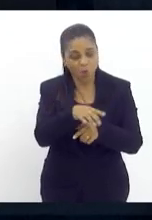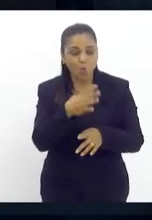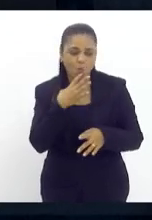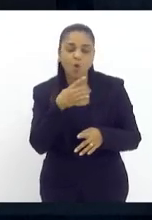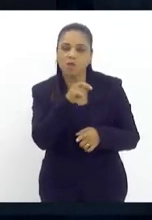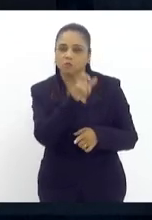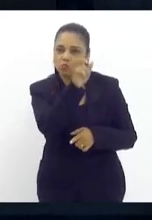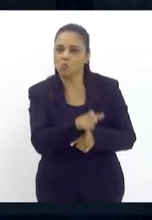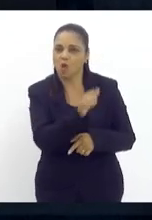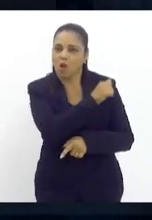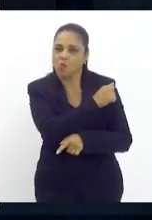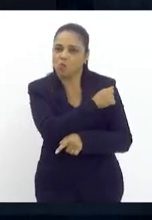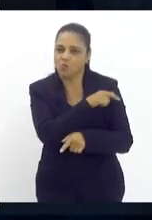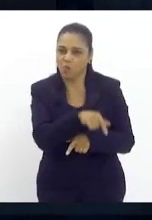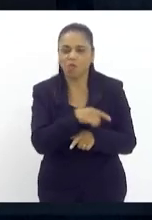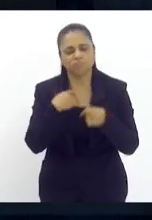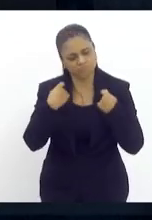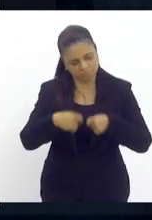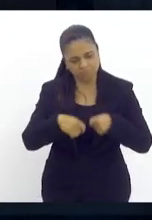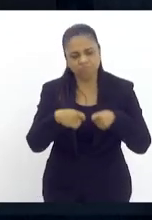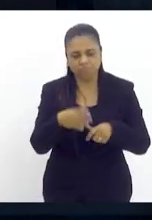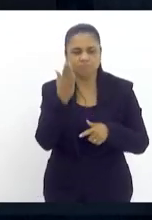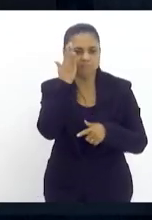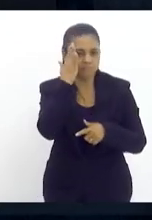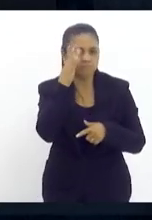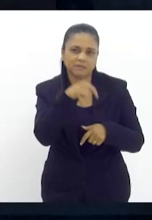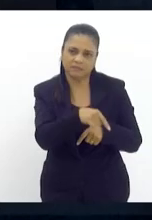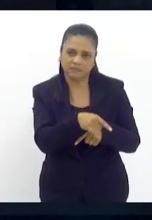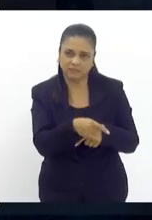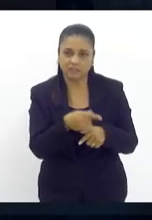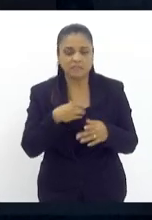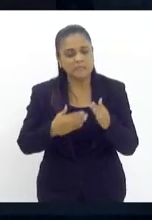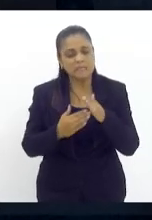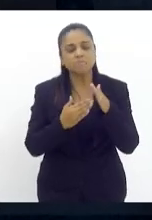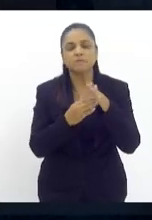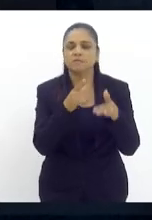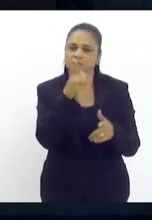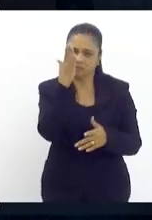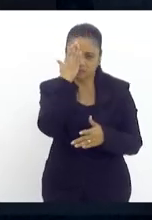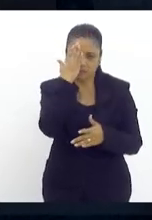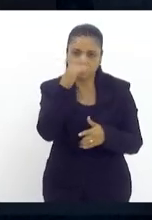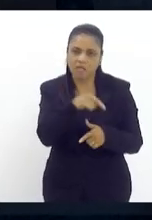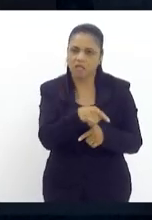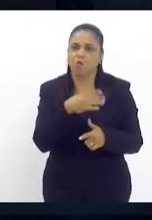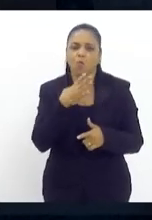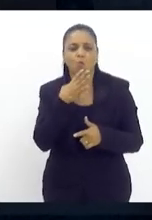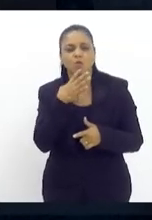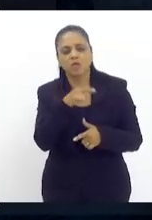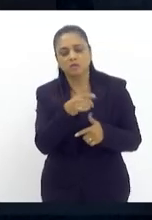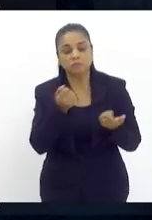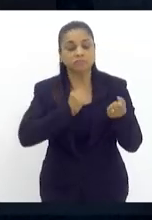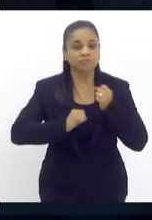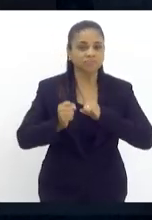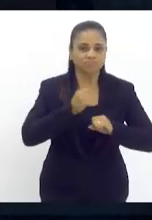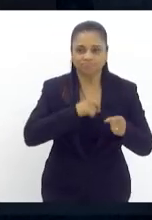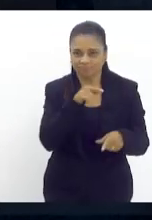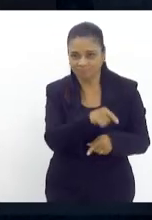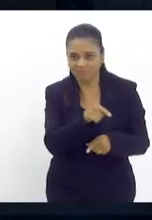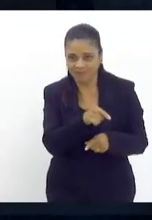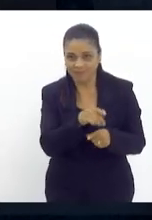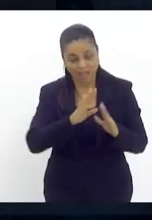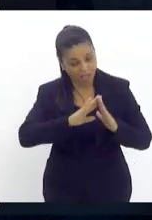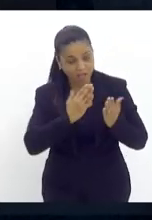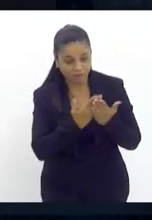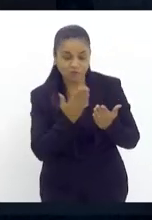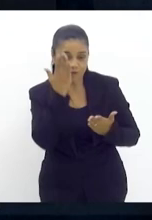aluno. Eu sei das necessidades dele, eu sei das limitações dele, eu sei dos anseios dele.